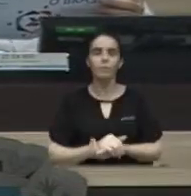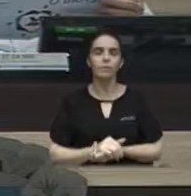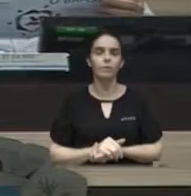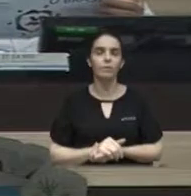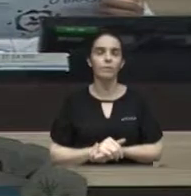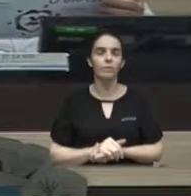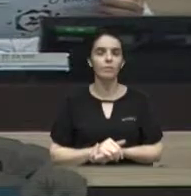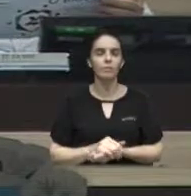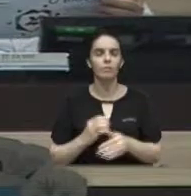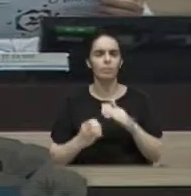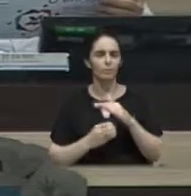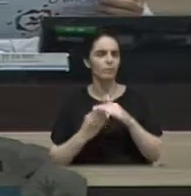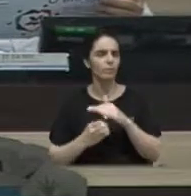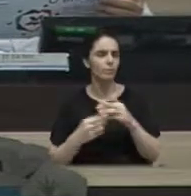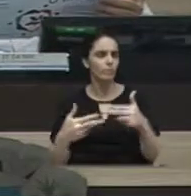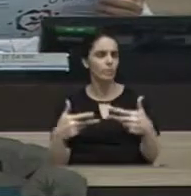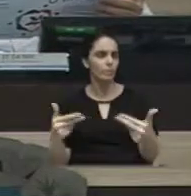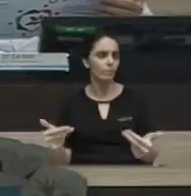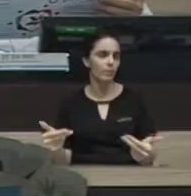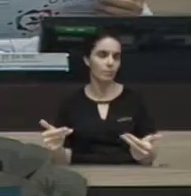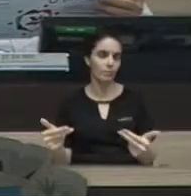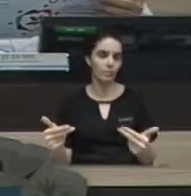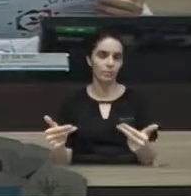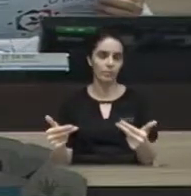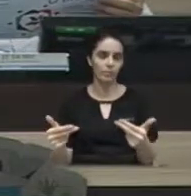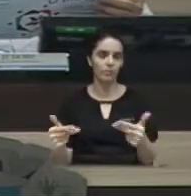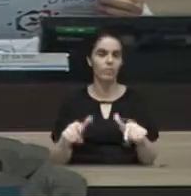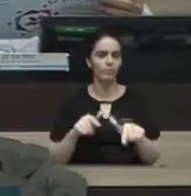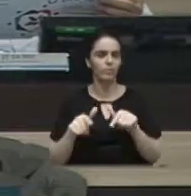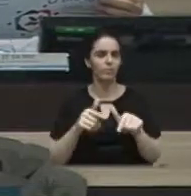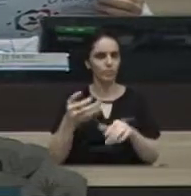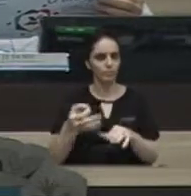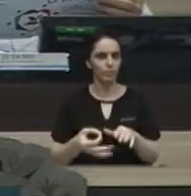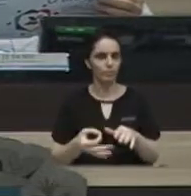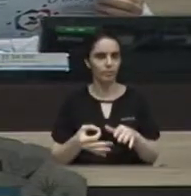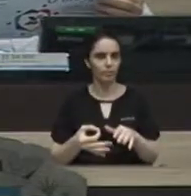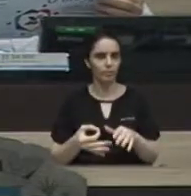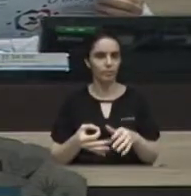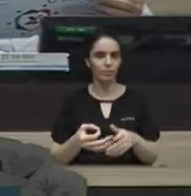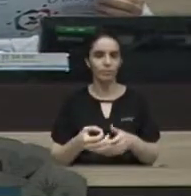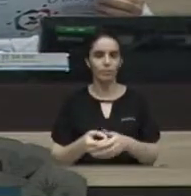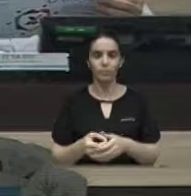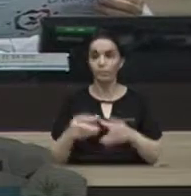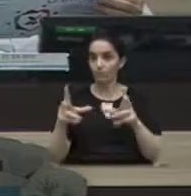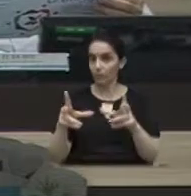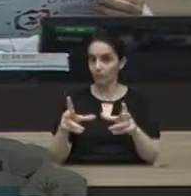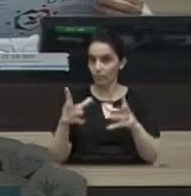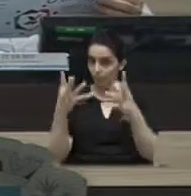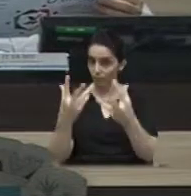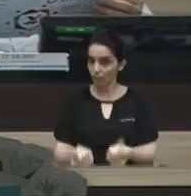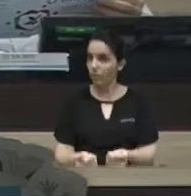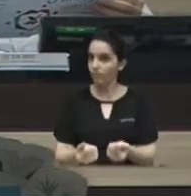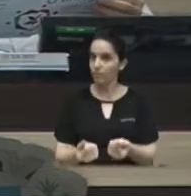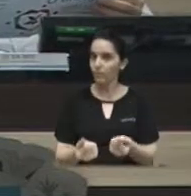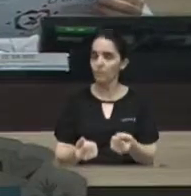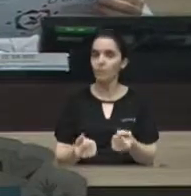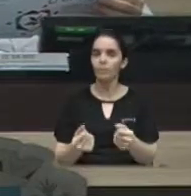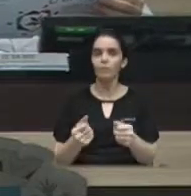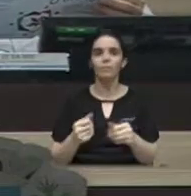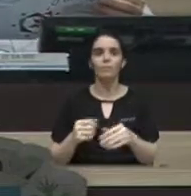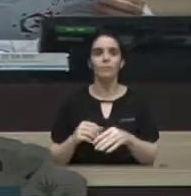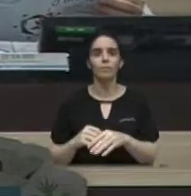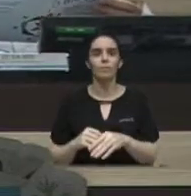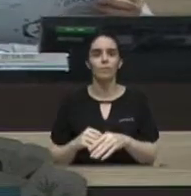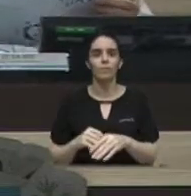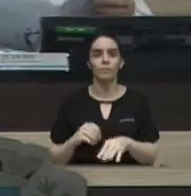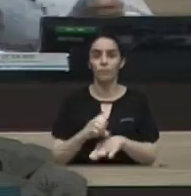algumas empresas, né, algumas que realmente funcionam naquela questão de não permitir que o Estado, né, tome, entre aspas,